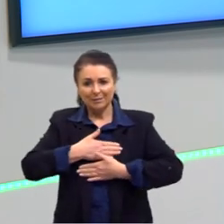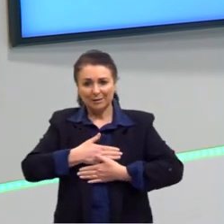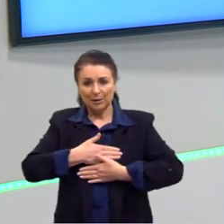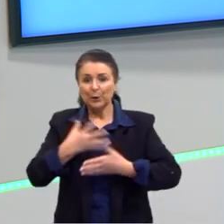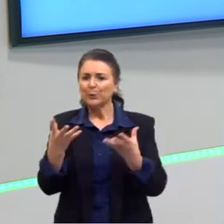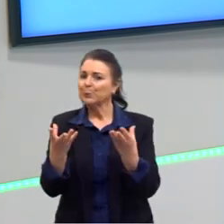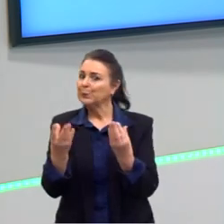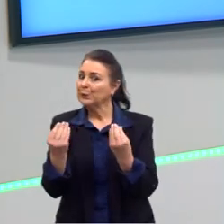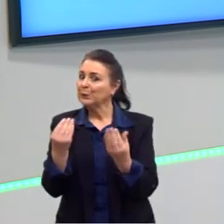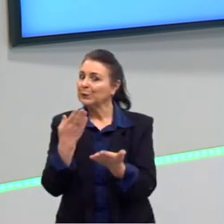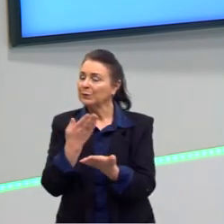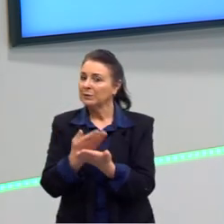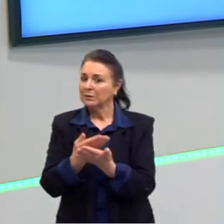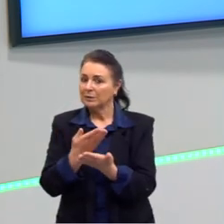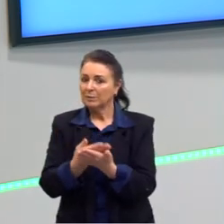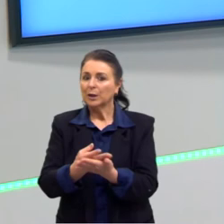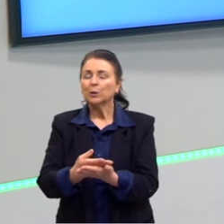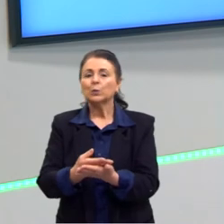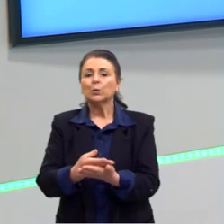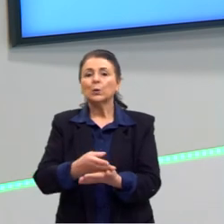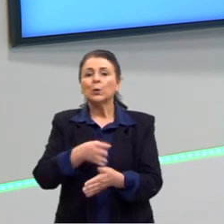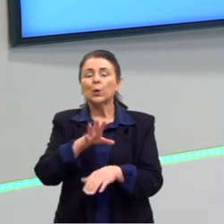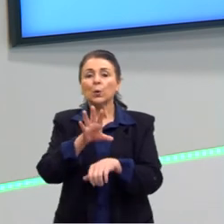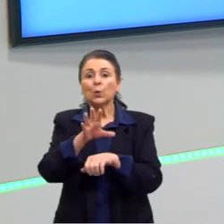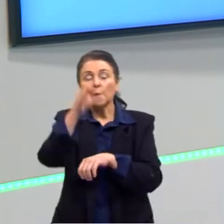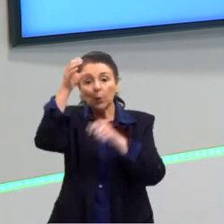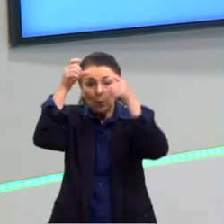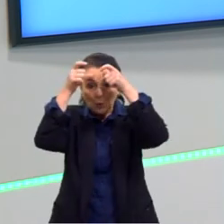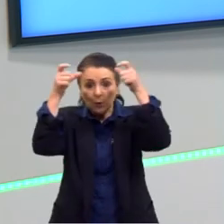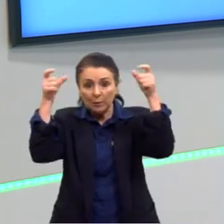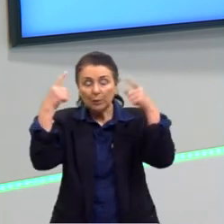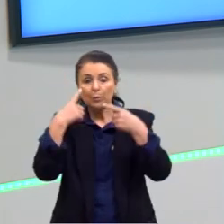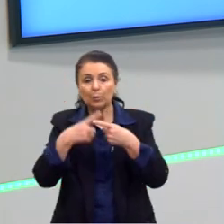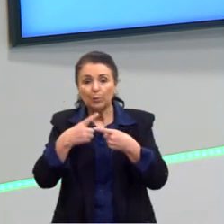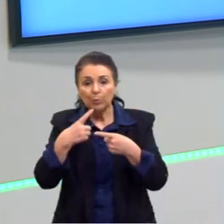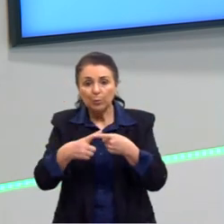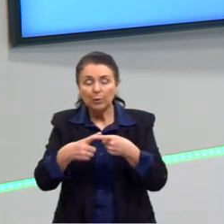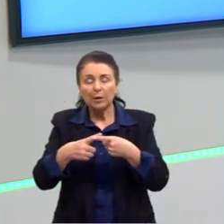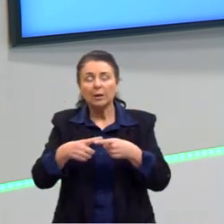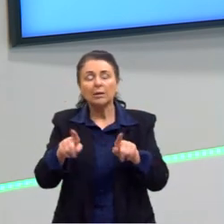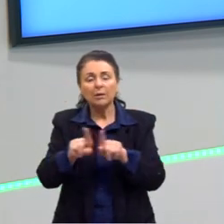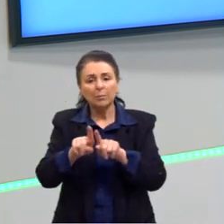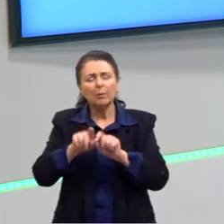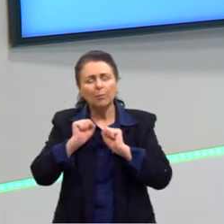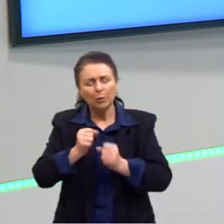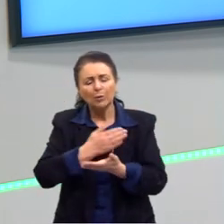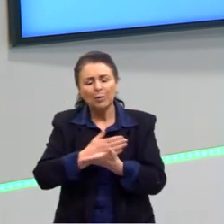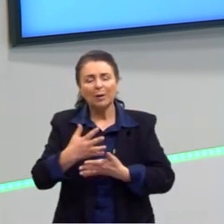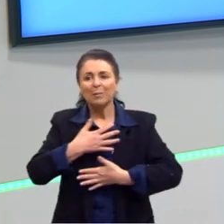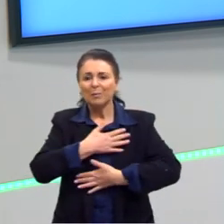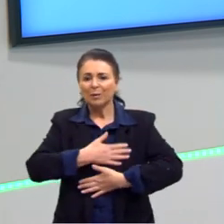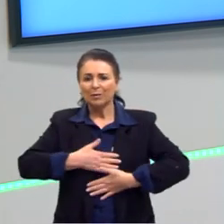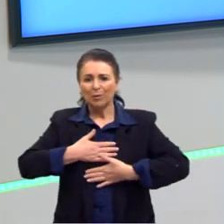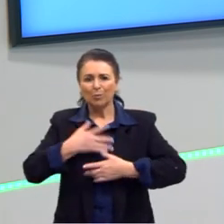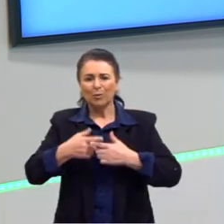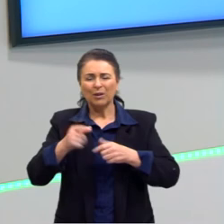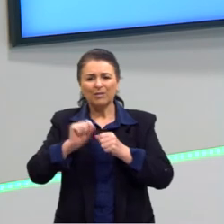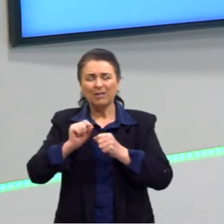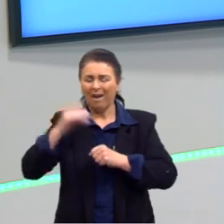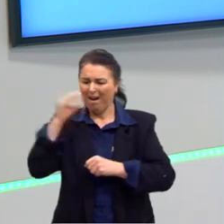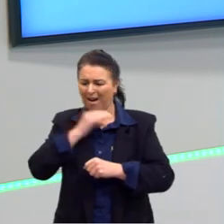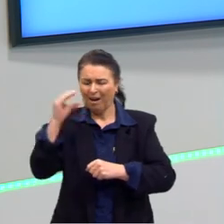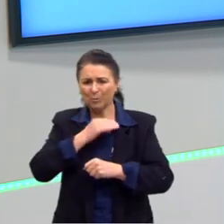né os estudos o conhecimento né com que isso também fique prazeroso que às vezes correndo e